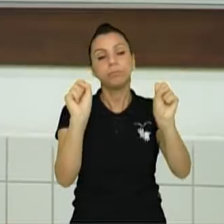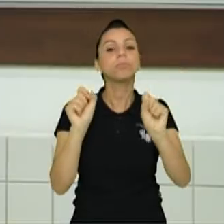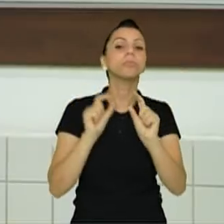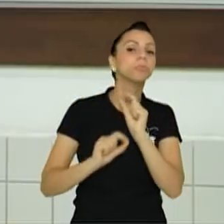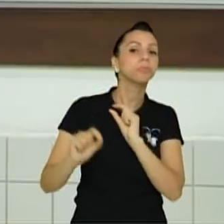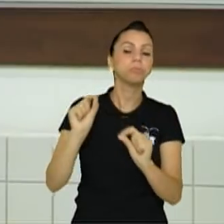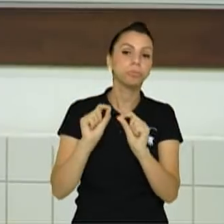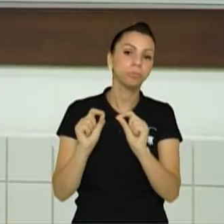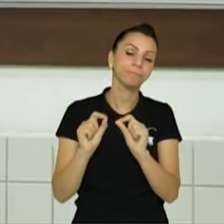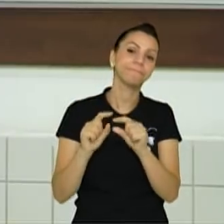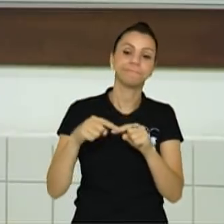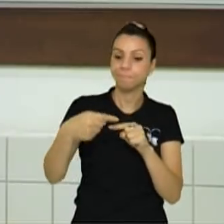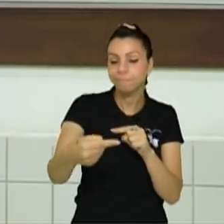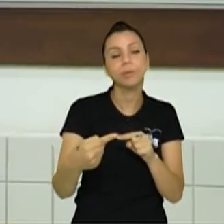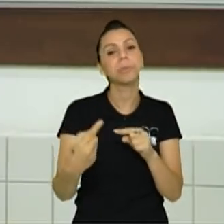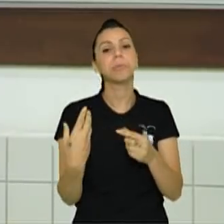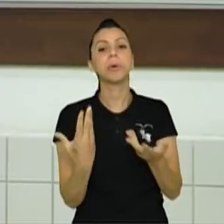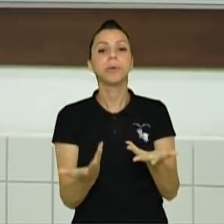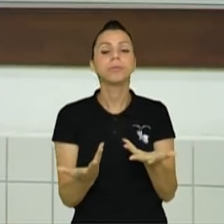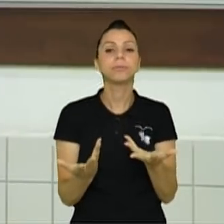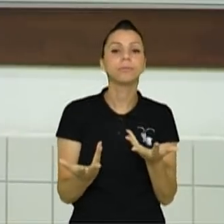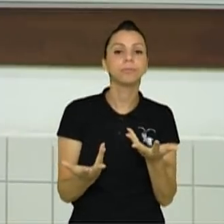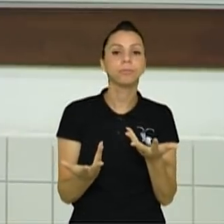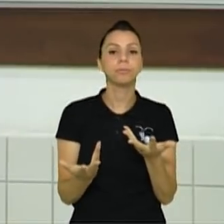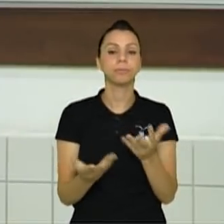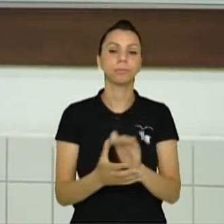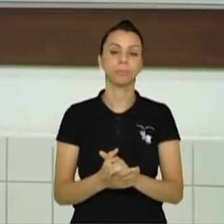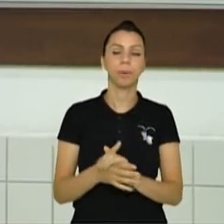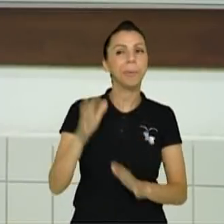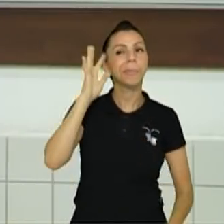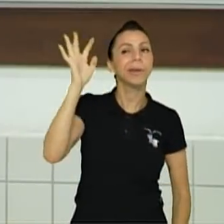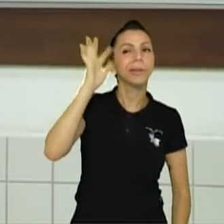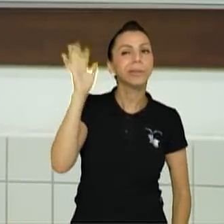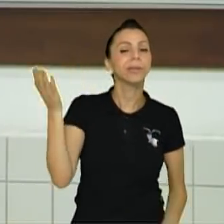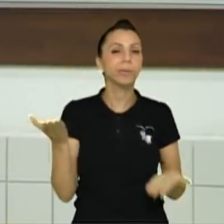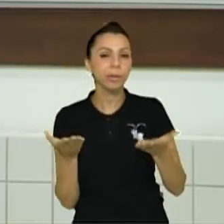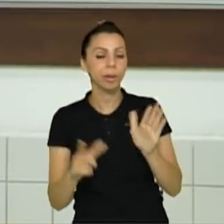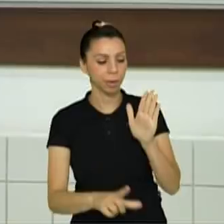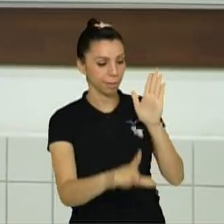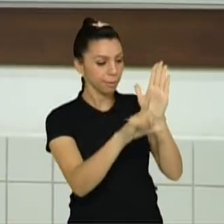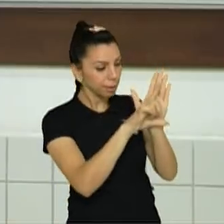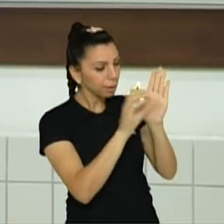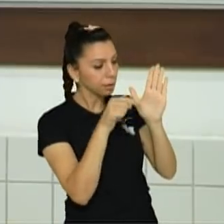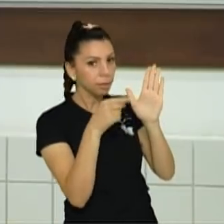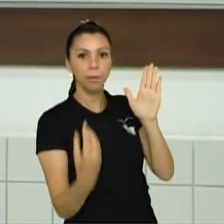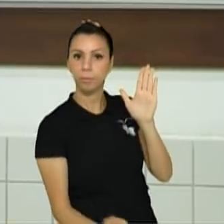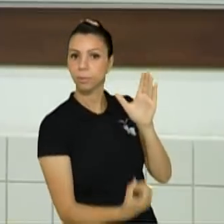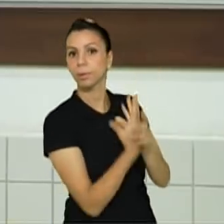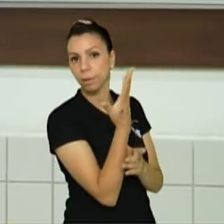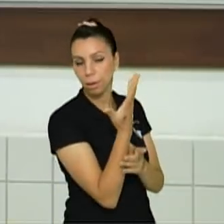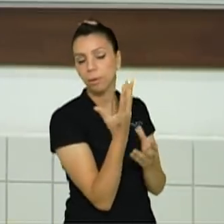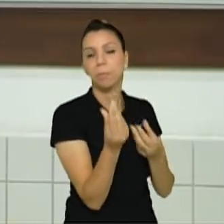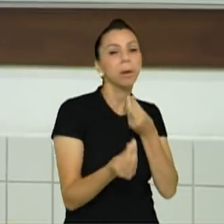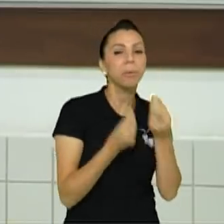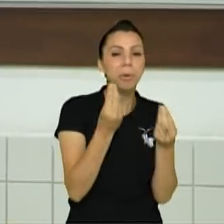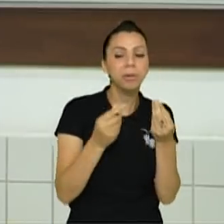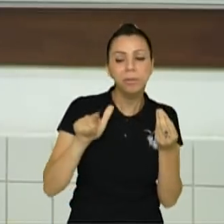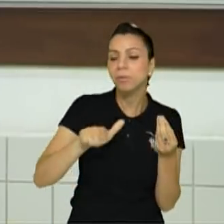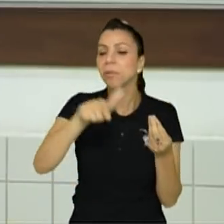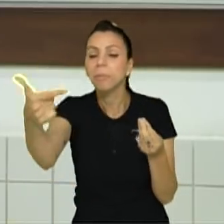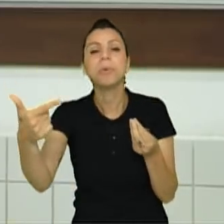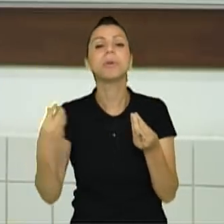tornaram recém-libertos. Nesse sentido, pensando agora, a lei foi decretada, como que foi a vida